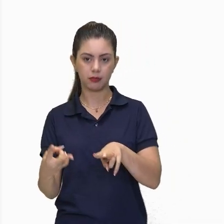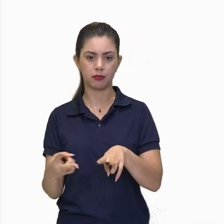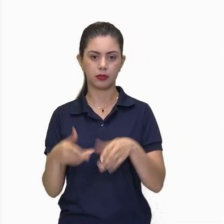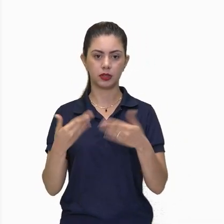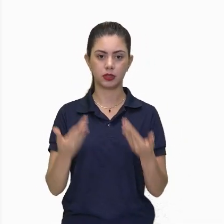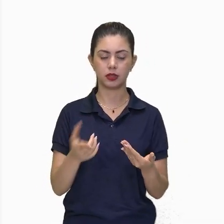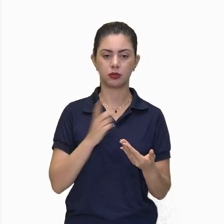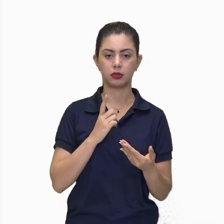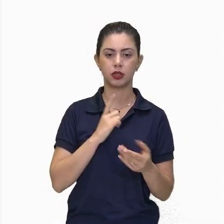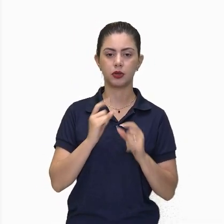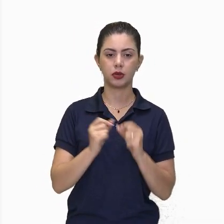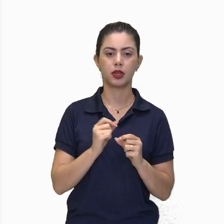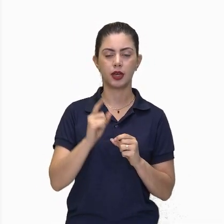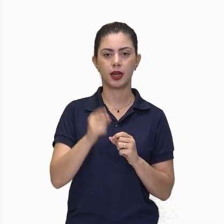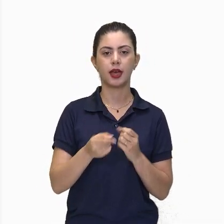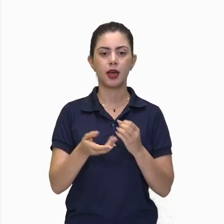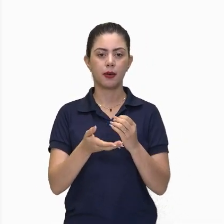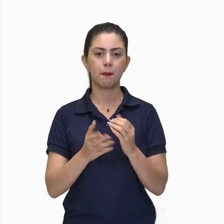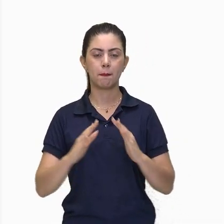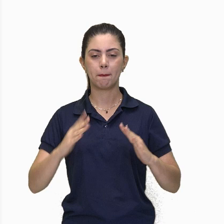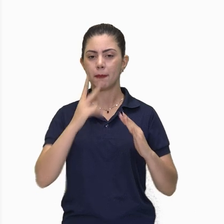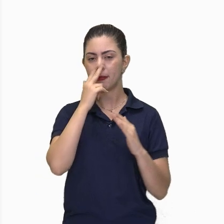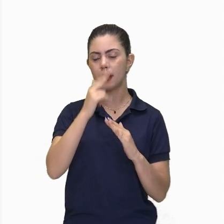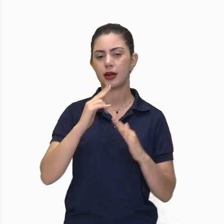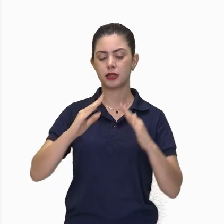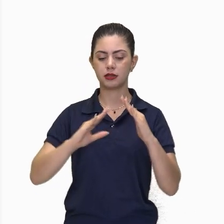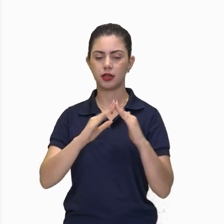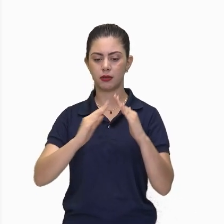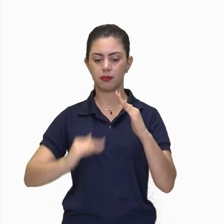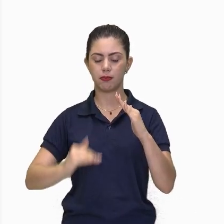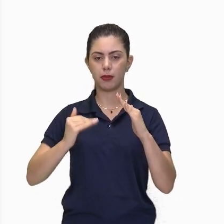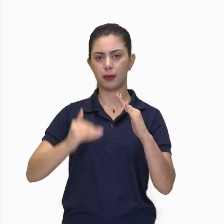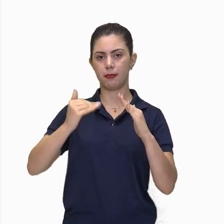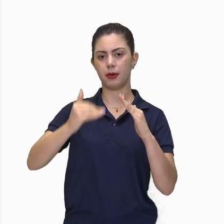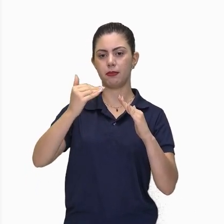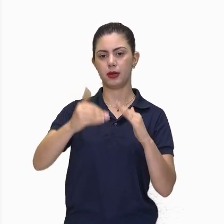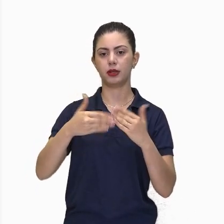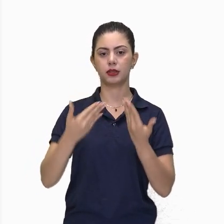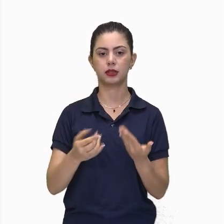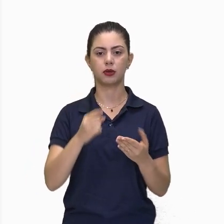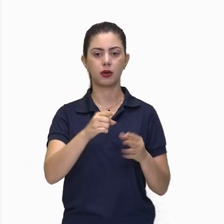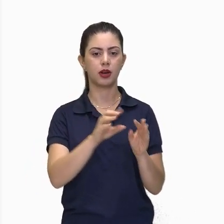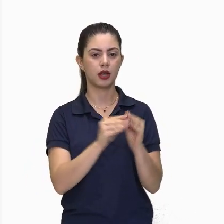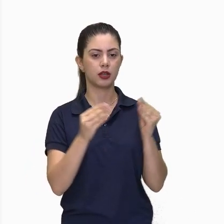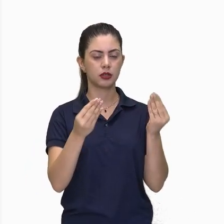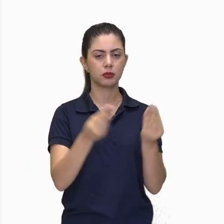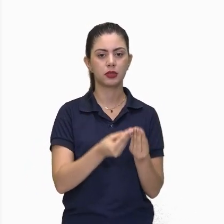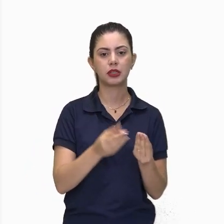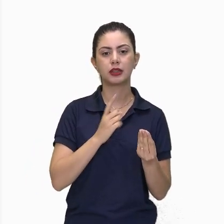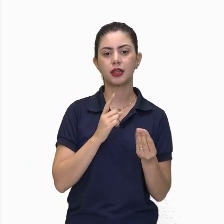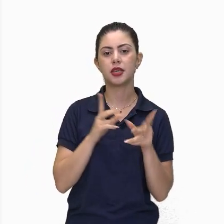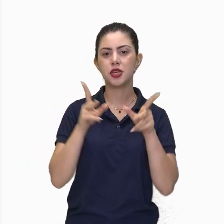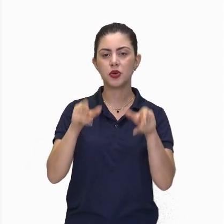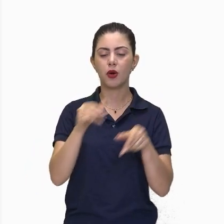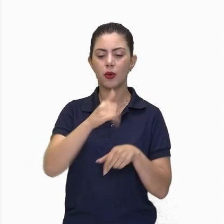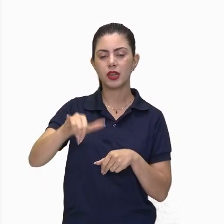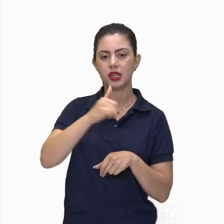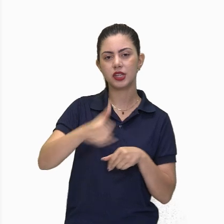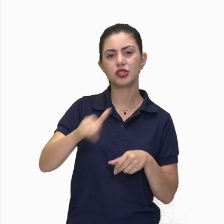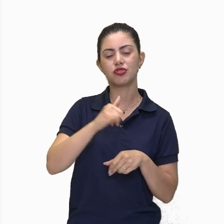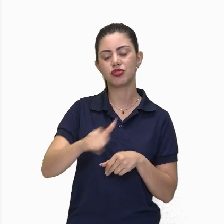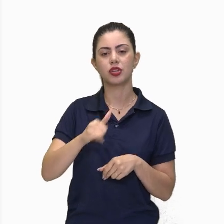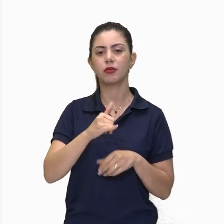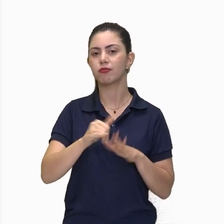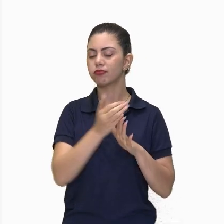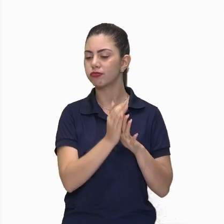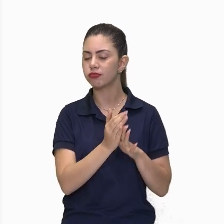de um nível inferior para um superior, enquanto a matéria ela é reciclada e circula